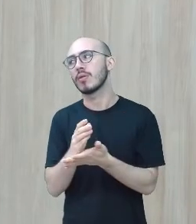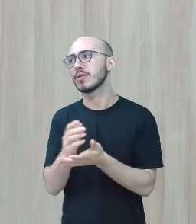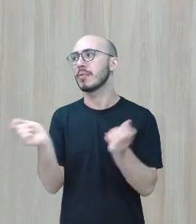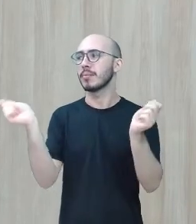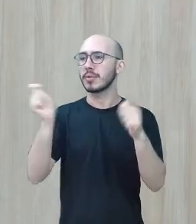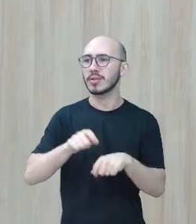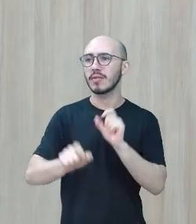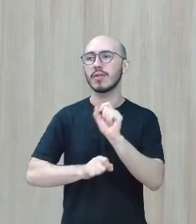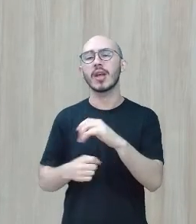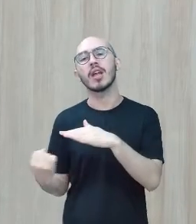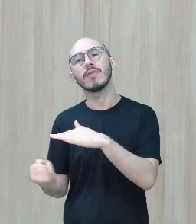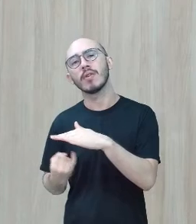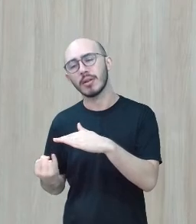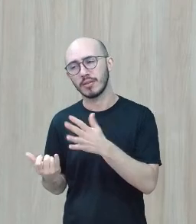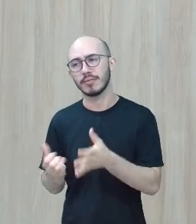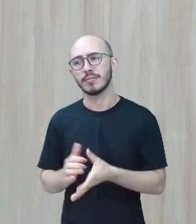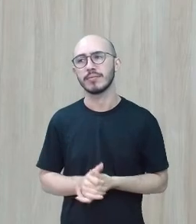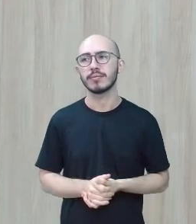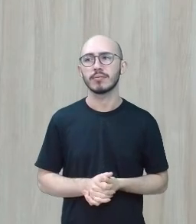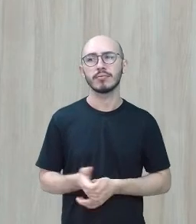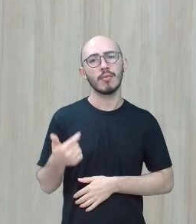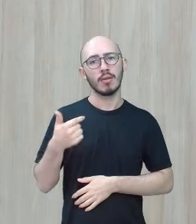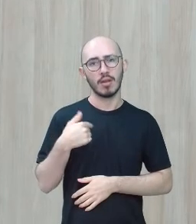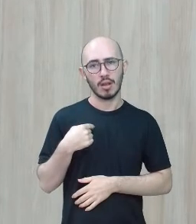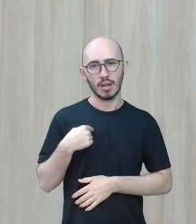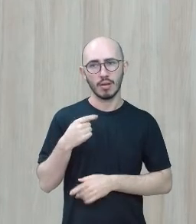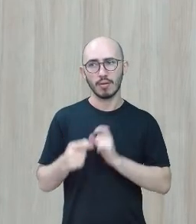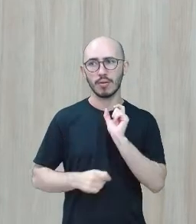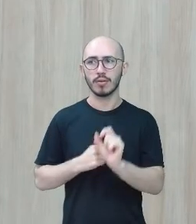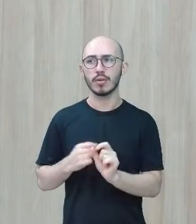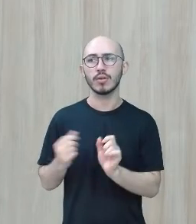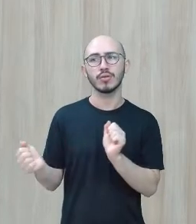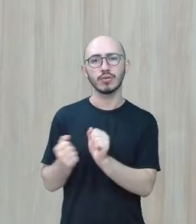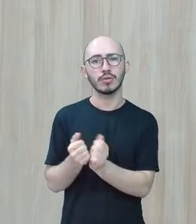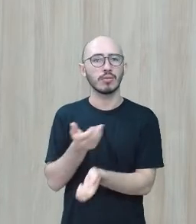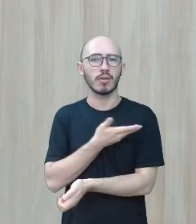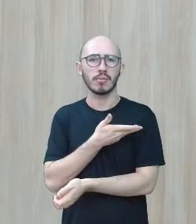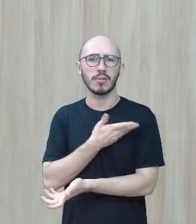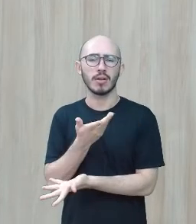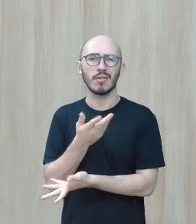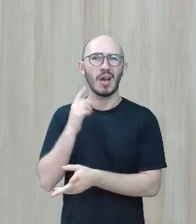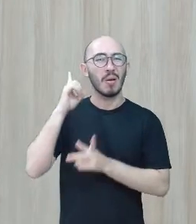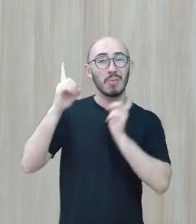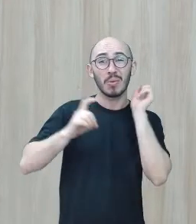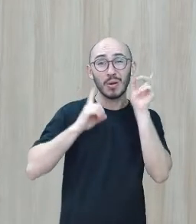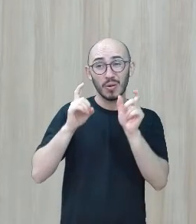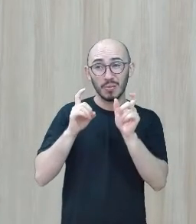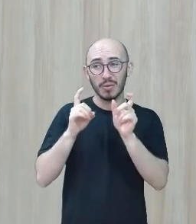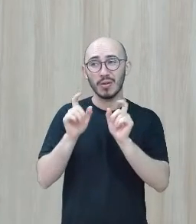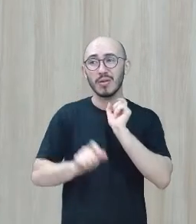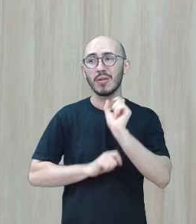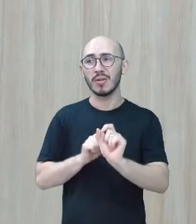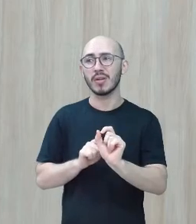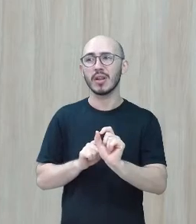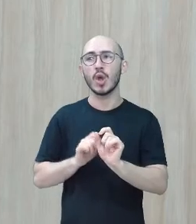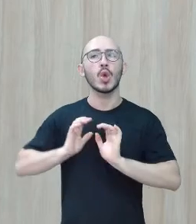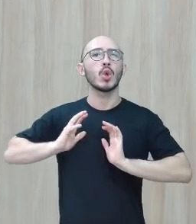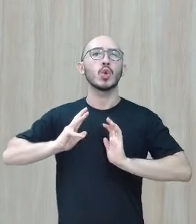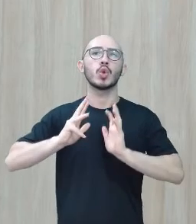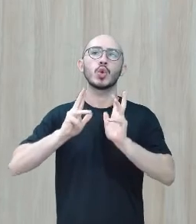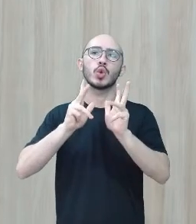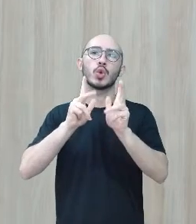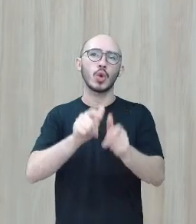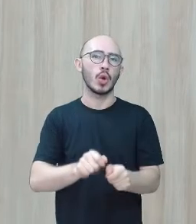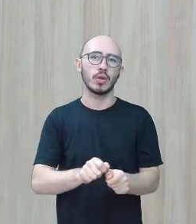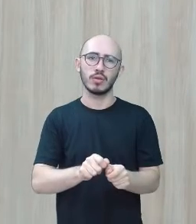uma informalidade. Eu, com os meus amigos, eu não me preocupo tanto com todos